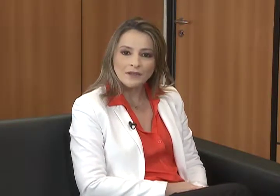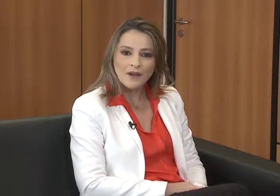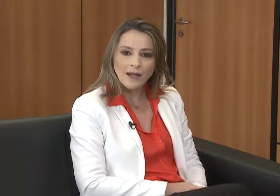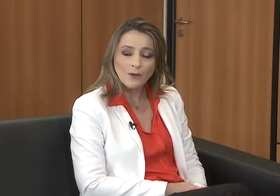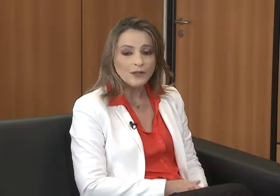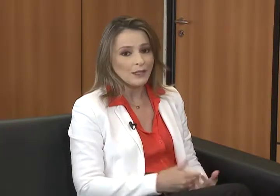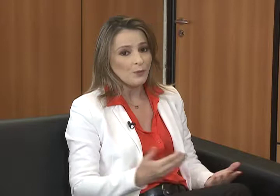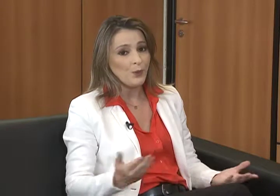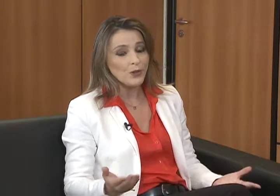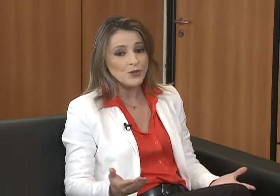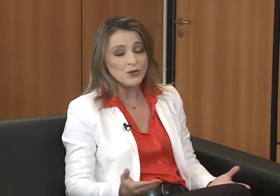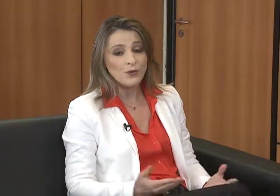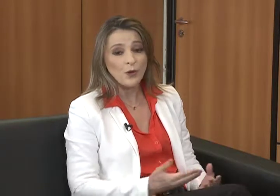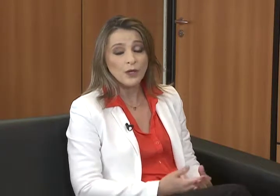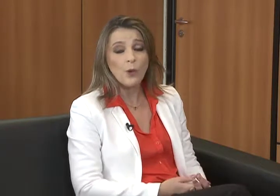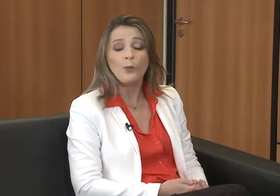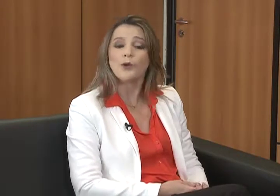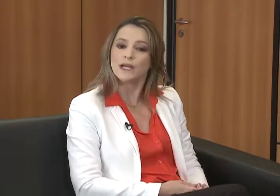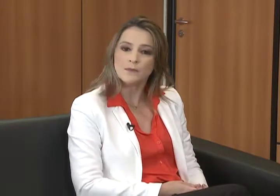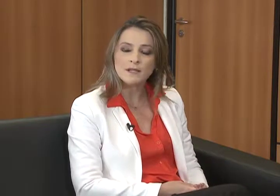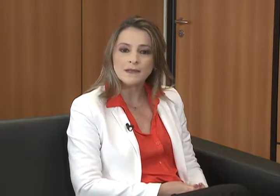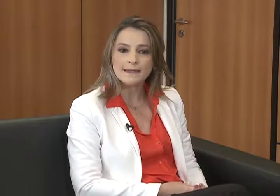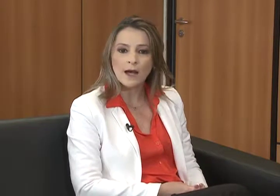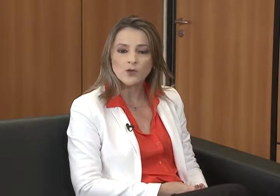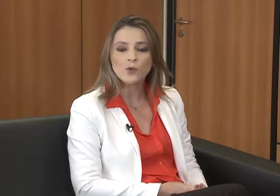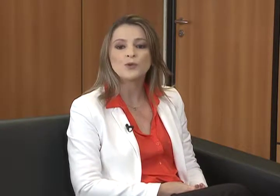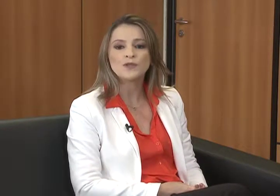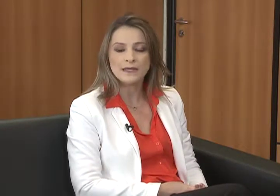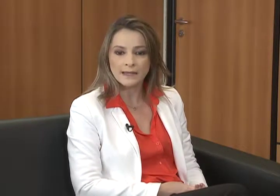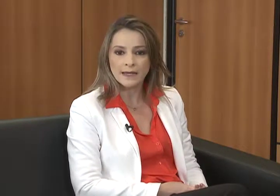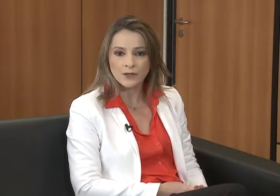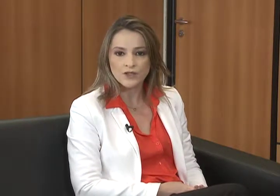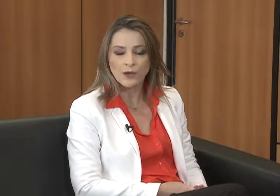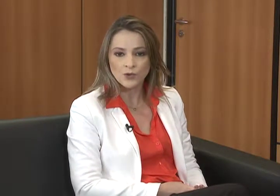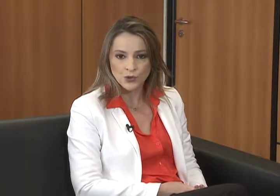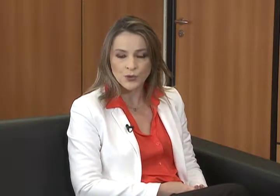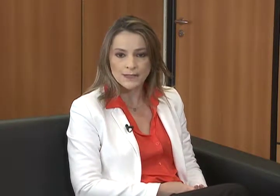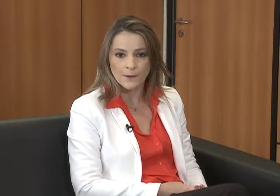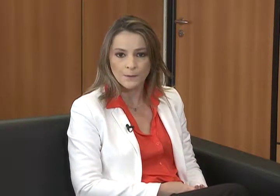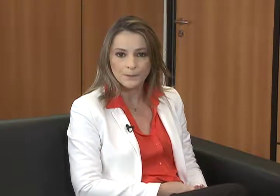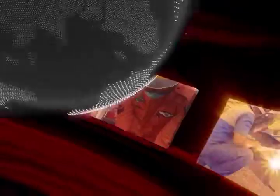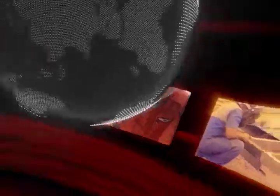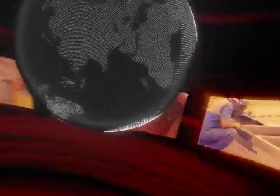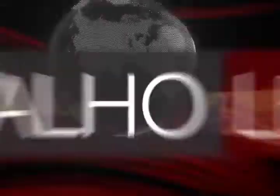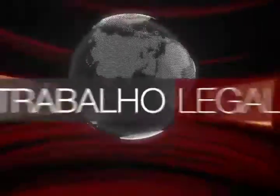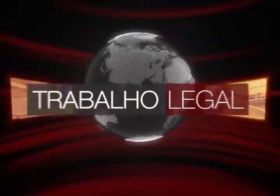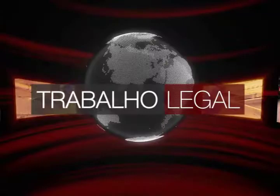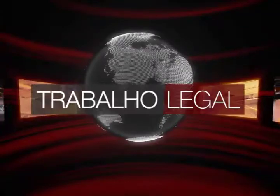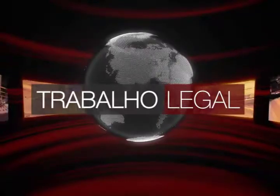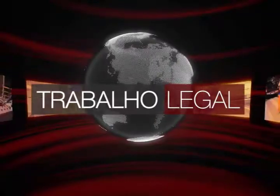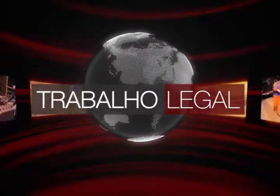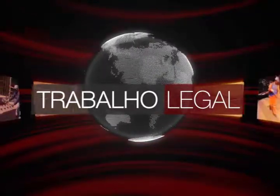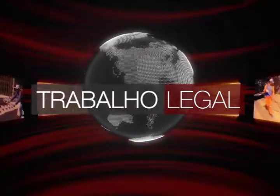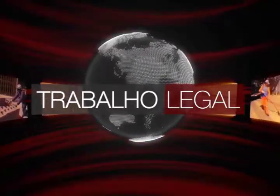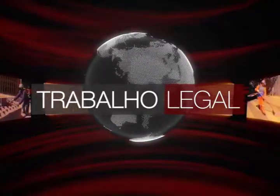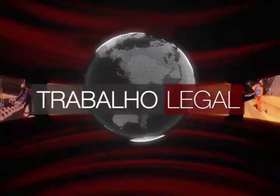rápido intervalo, daqui um pouco a gente volta com o programa especial sobre os 30 anos da Constituição.